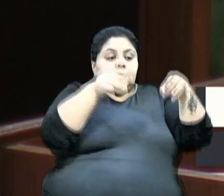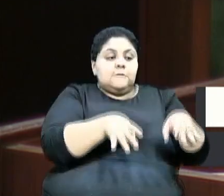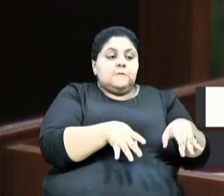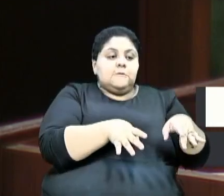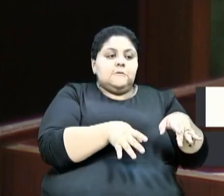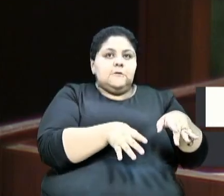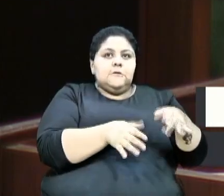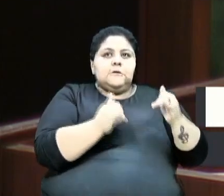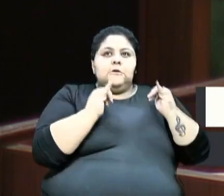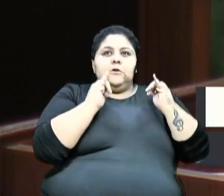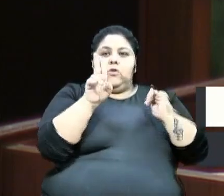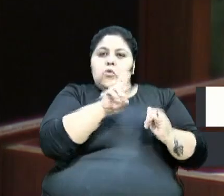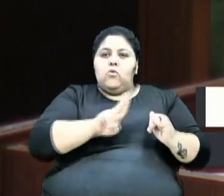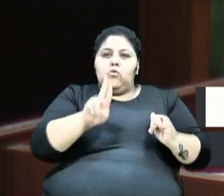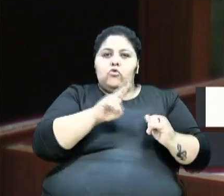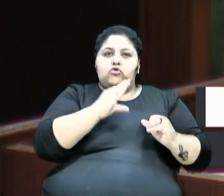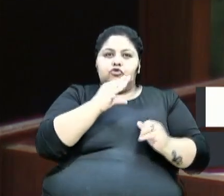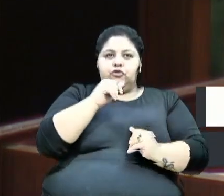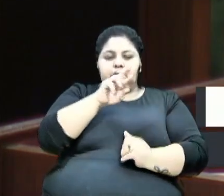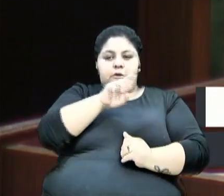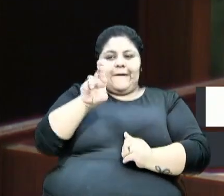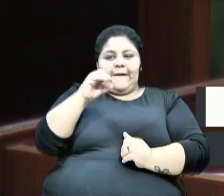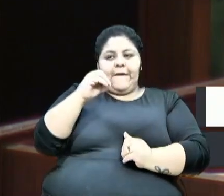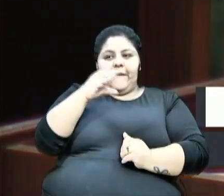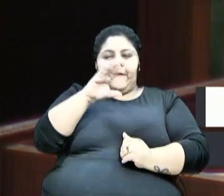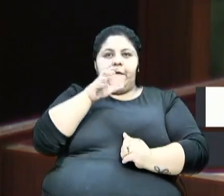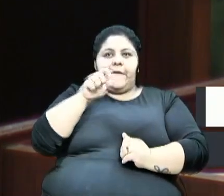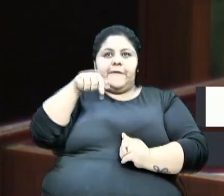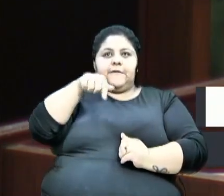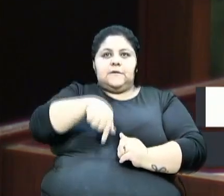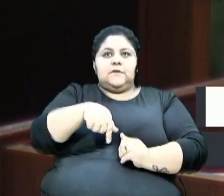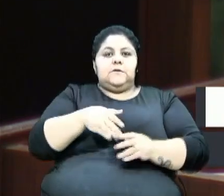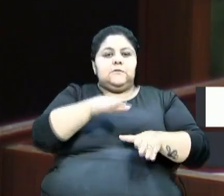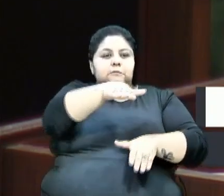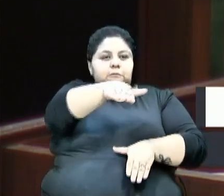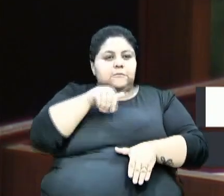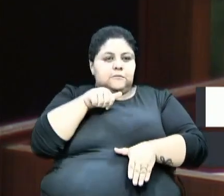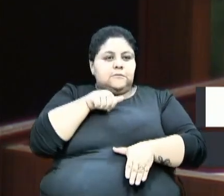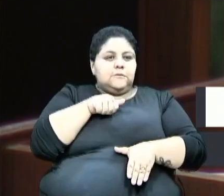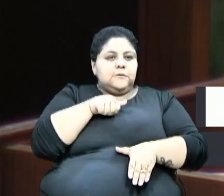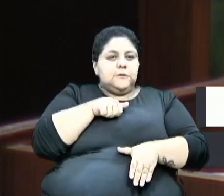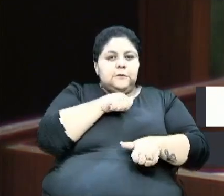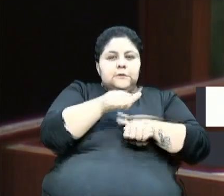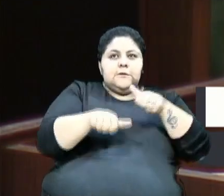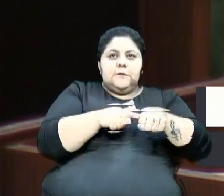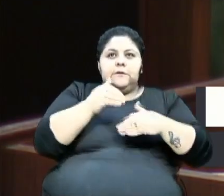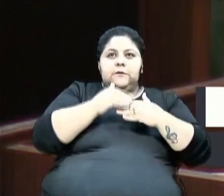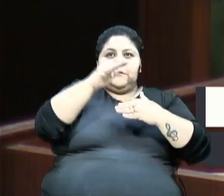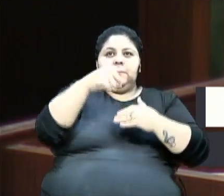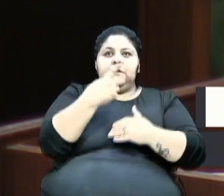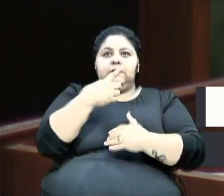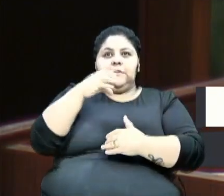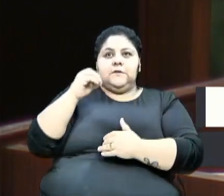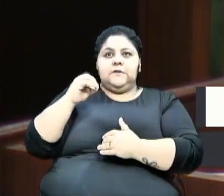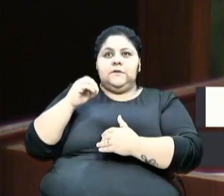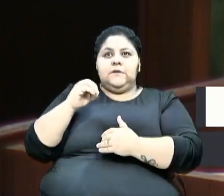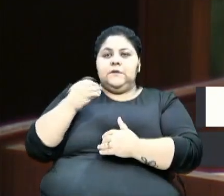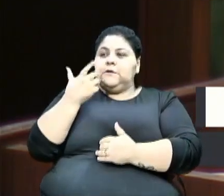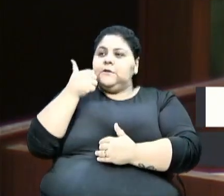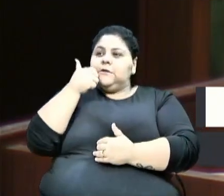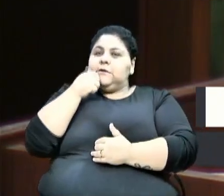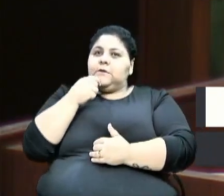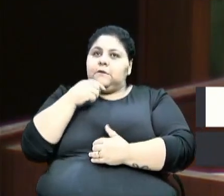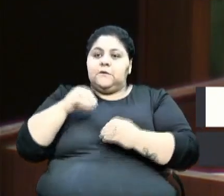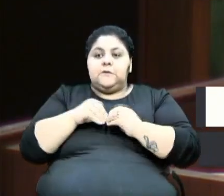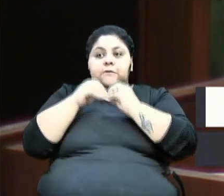na cidade, resgatamos e abrigamos quase 10.000 cães e gatos, além de pombas, urubus, galos e cavalos,